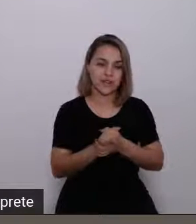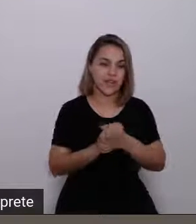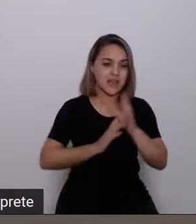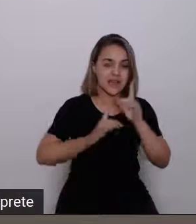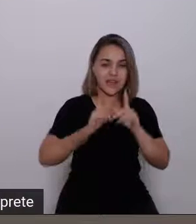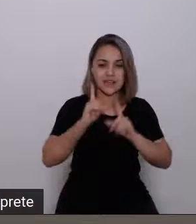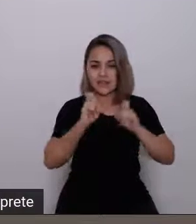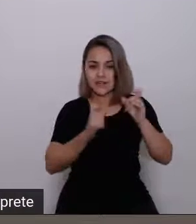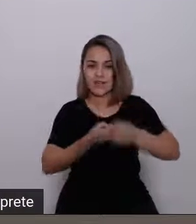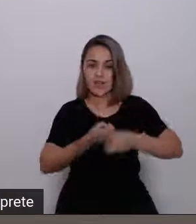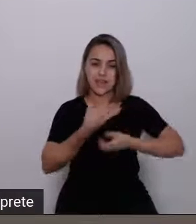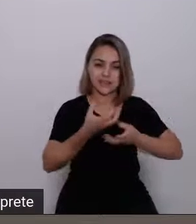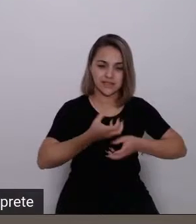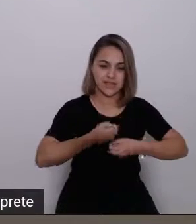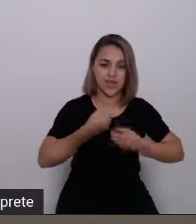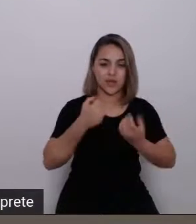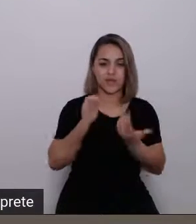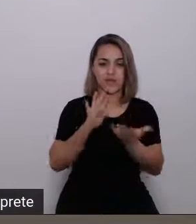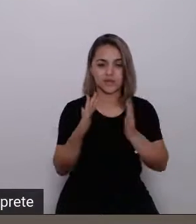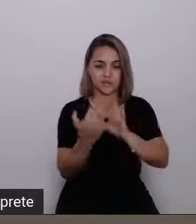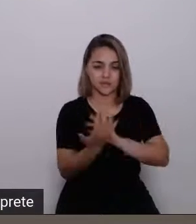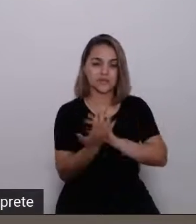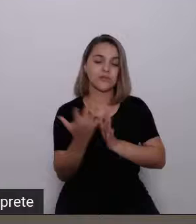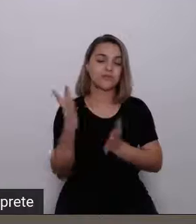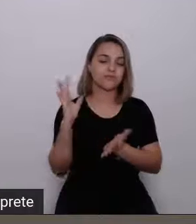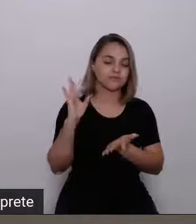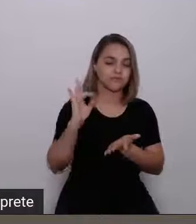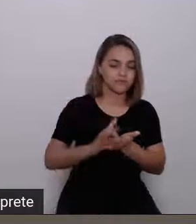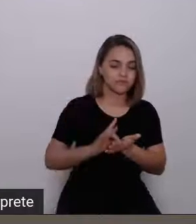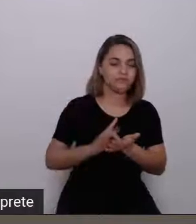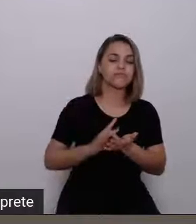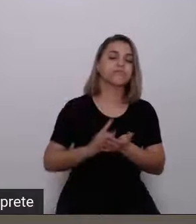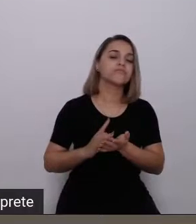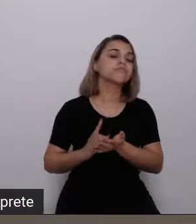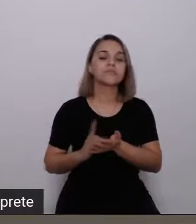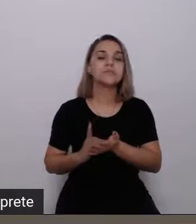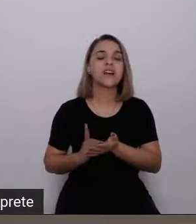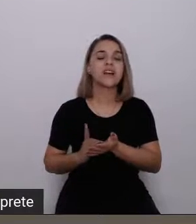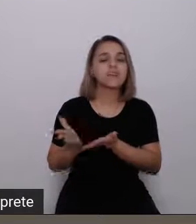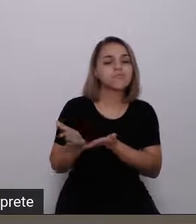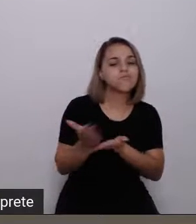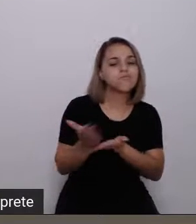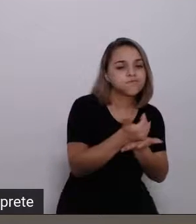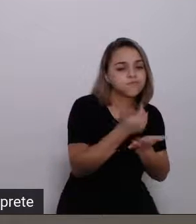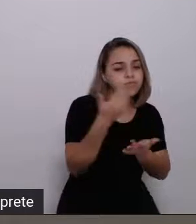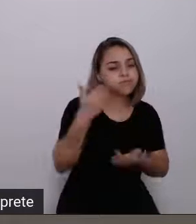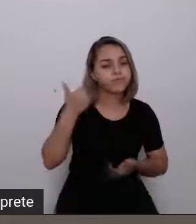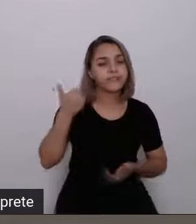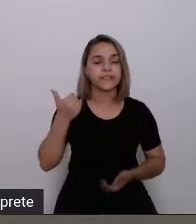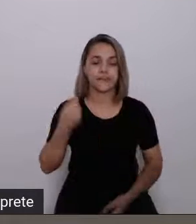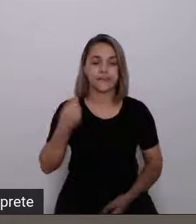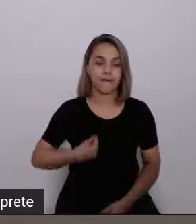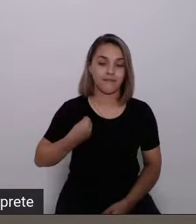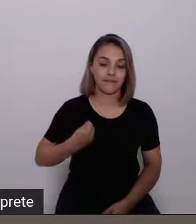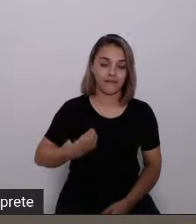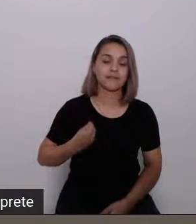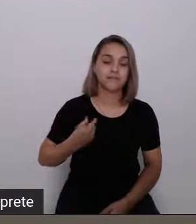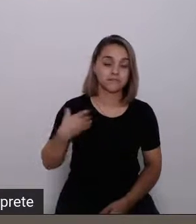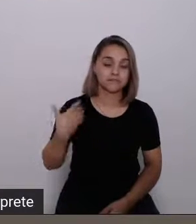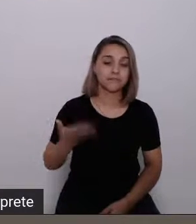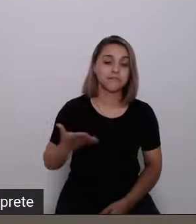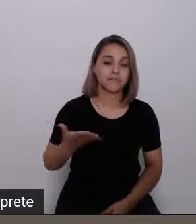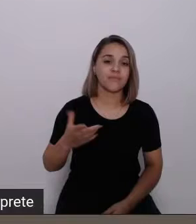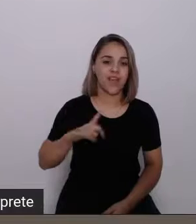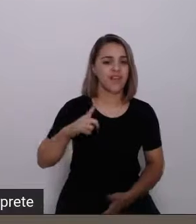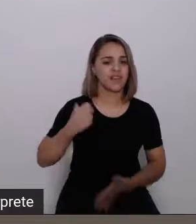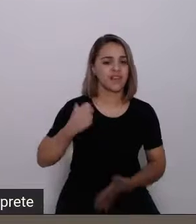dessa realidade coletada diretamente da vida pelo escritor, né? E era o que ele defendia. Naquele